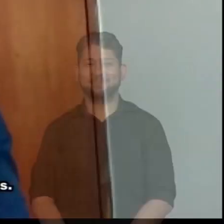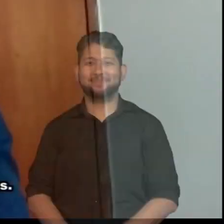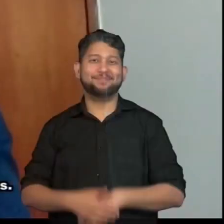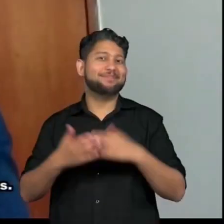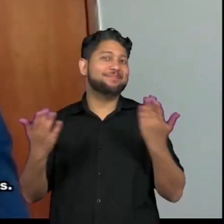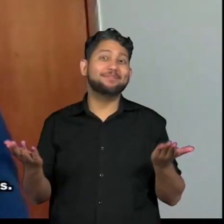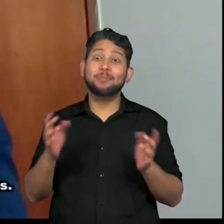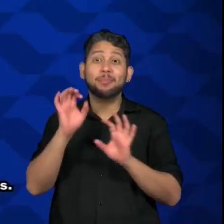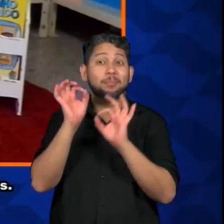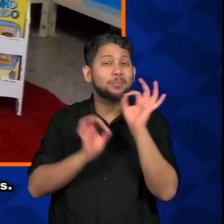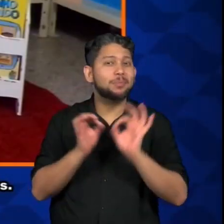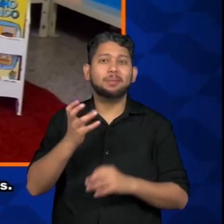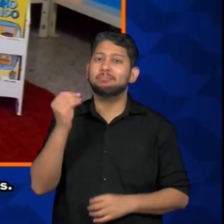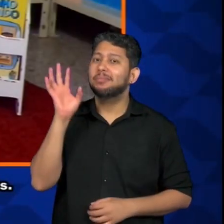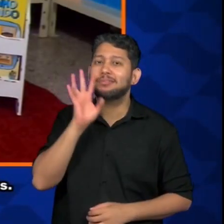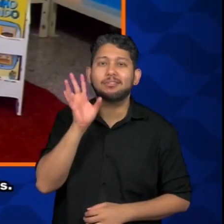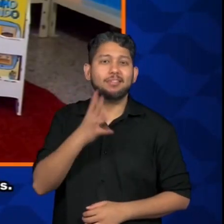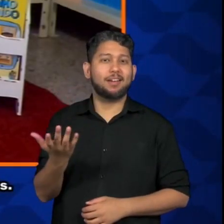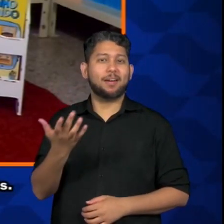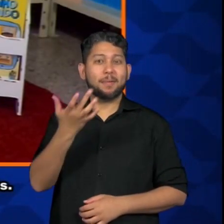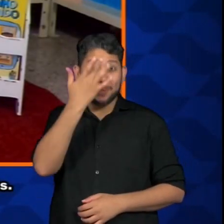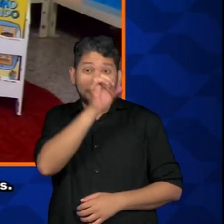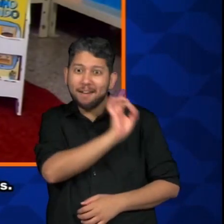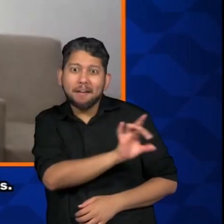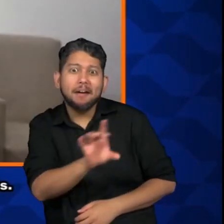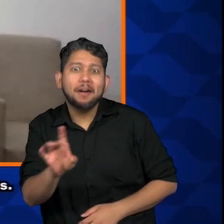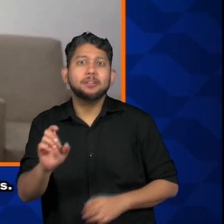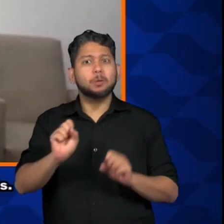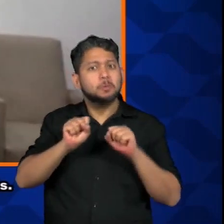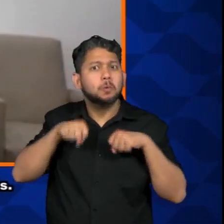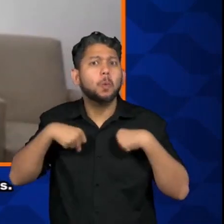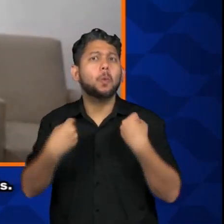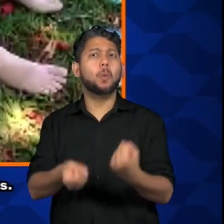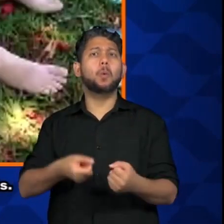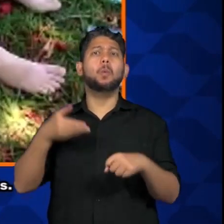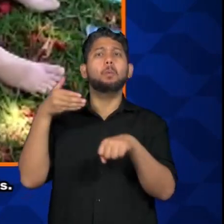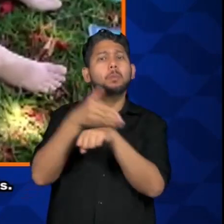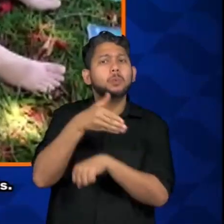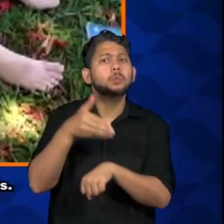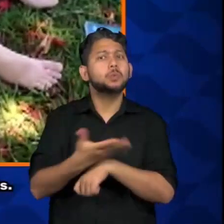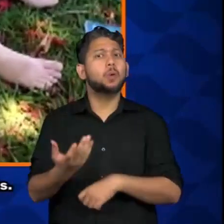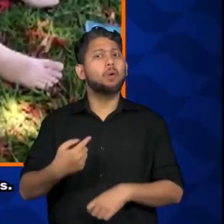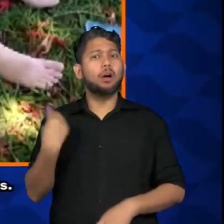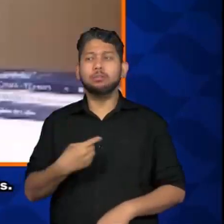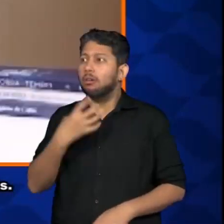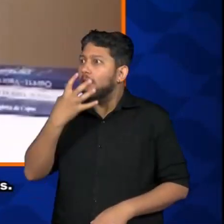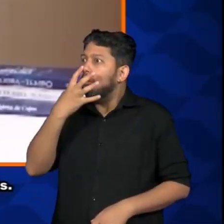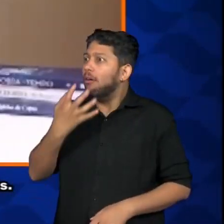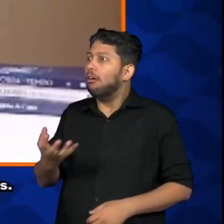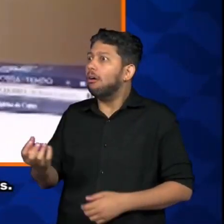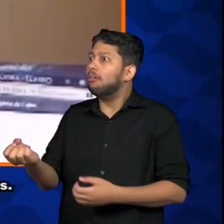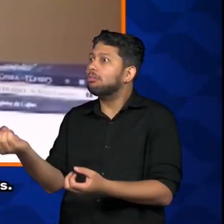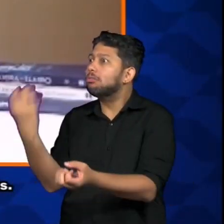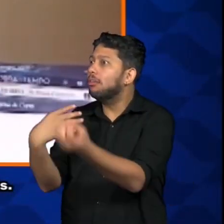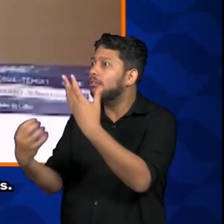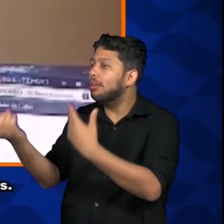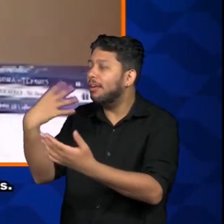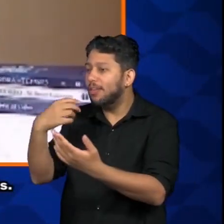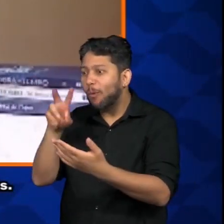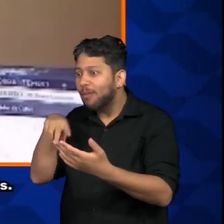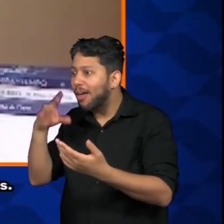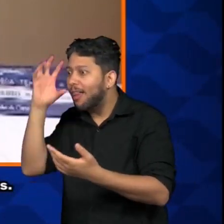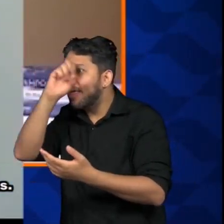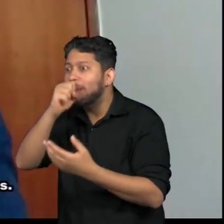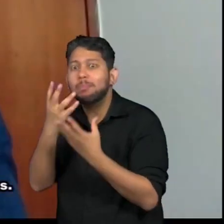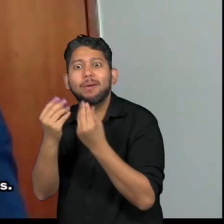Foi um projeto muito bacana, os alunos se engajaram, participaram e nos surpreenderam com a sua contribuição. Então fica